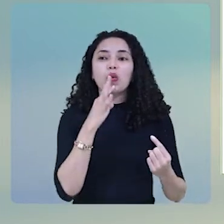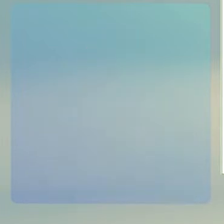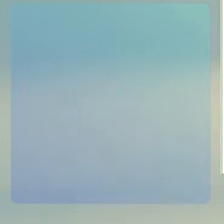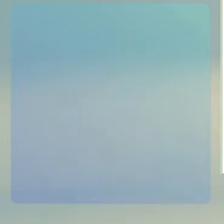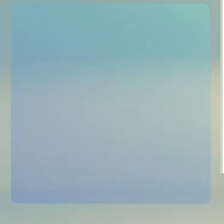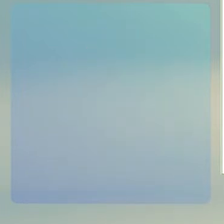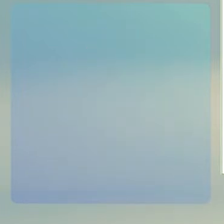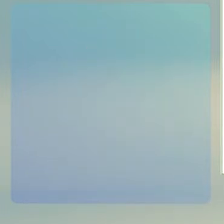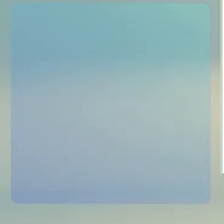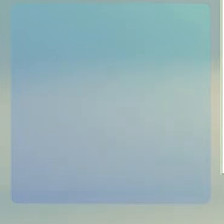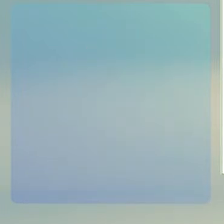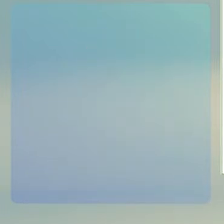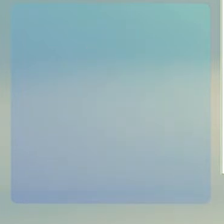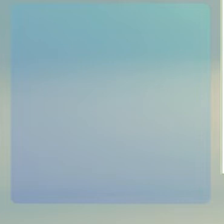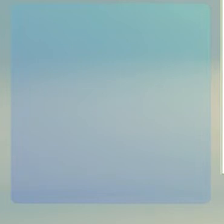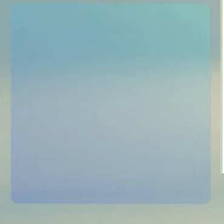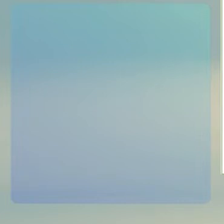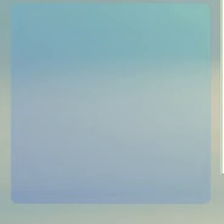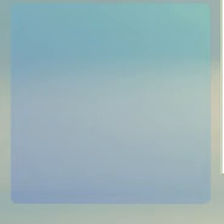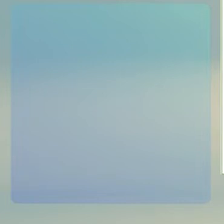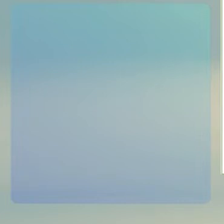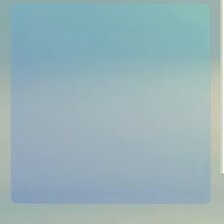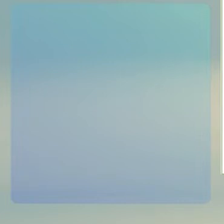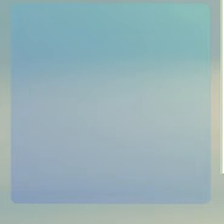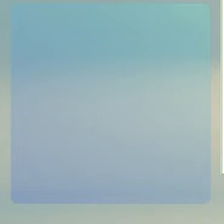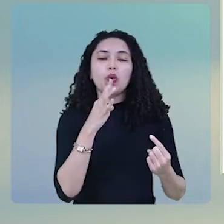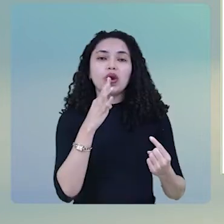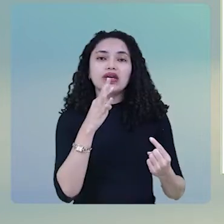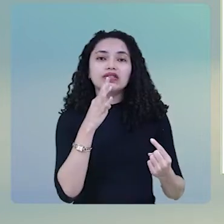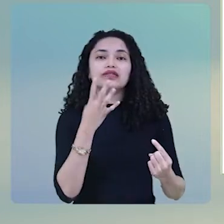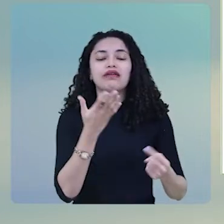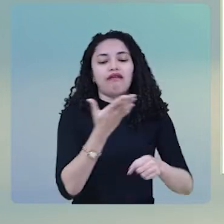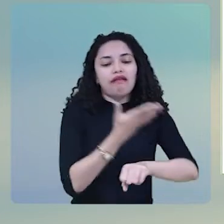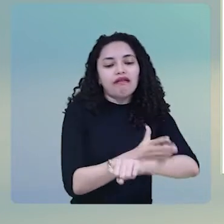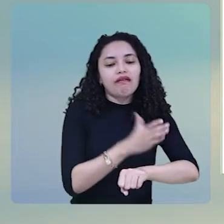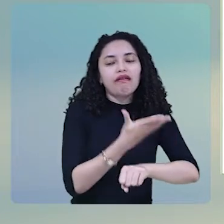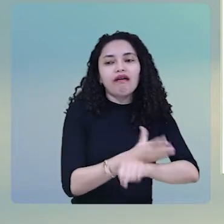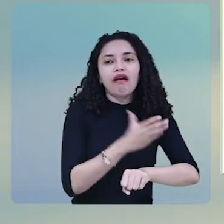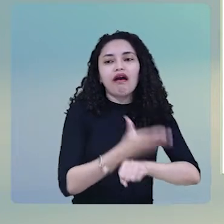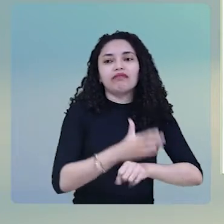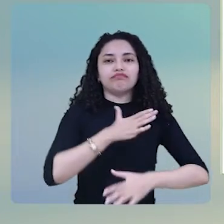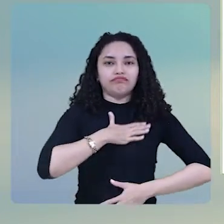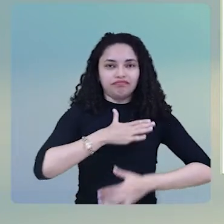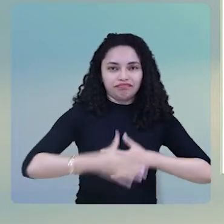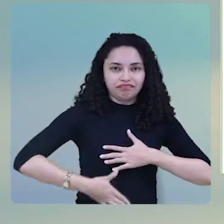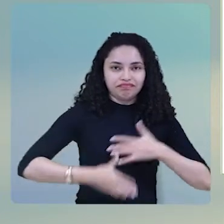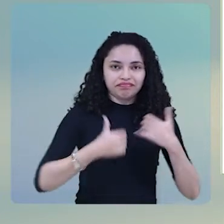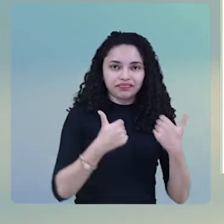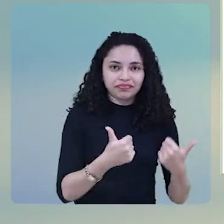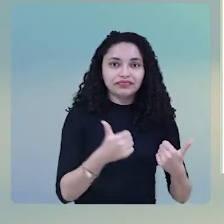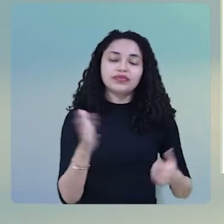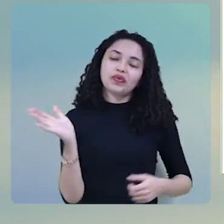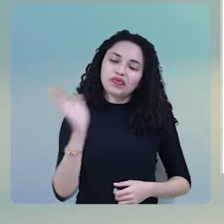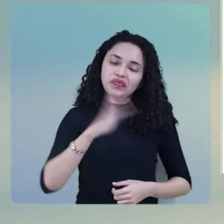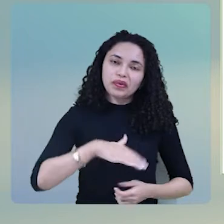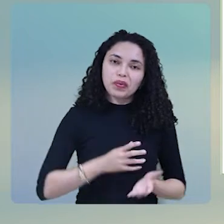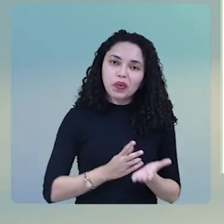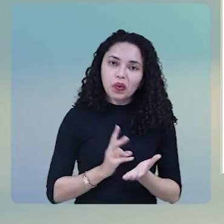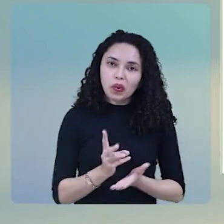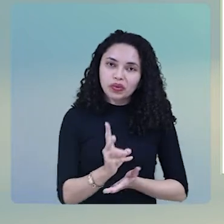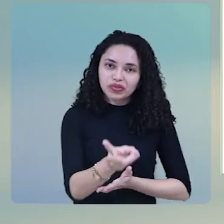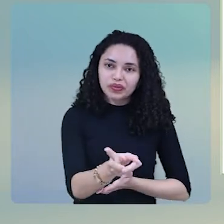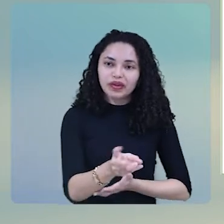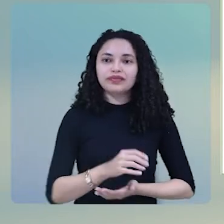das necessidades sinestésicas. Ok? Vamos lá? Esse